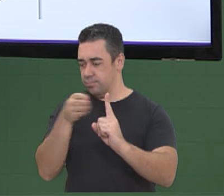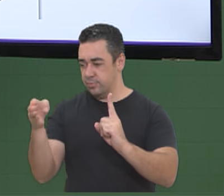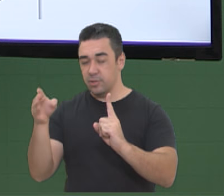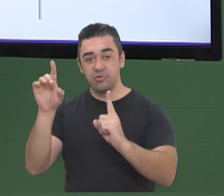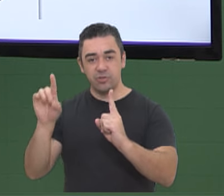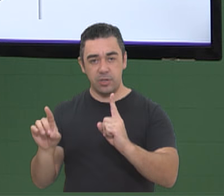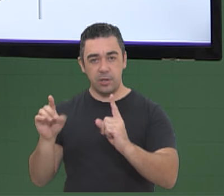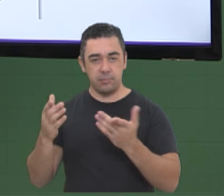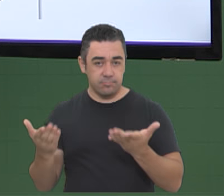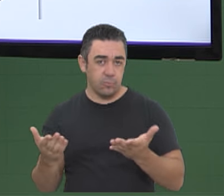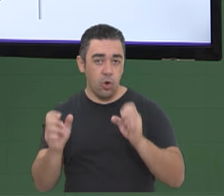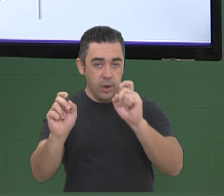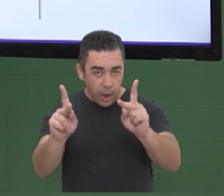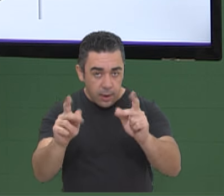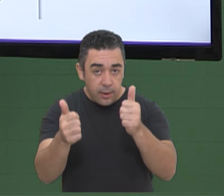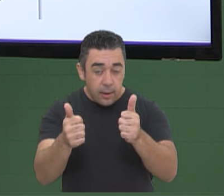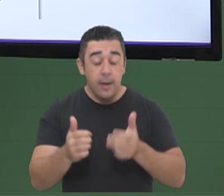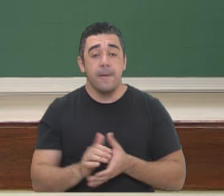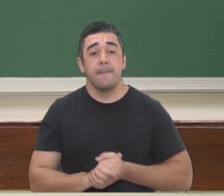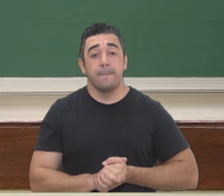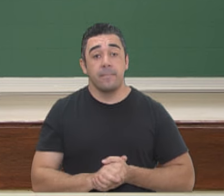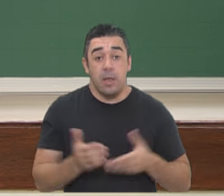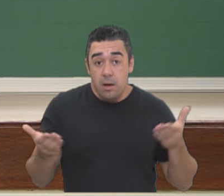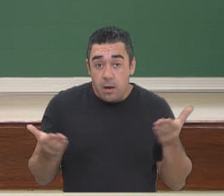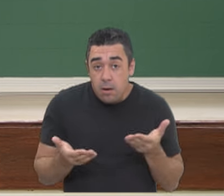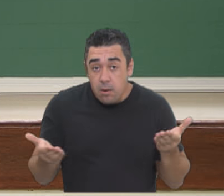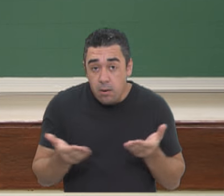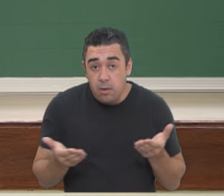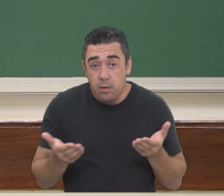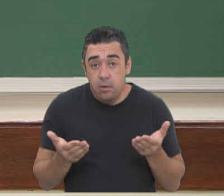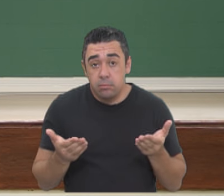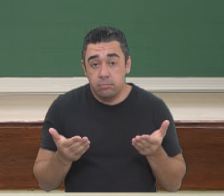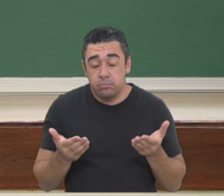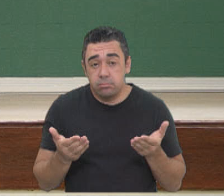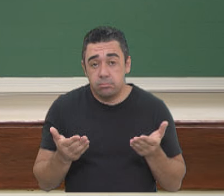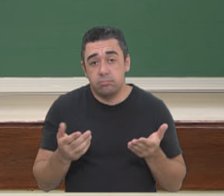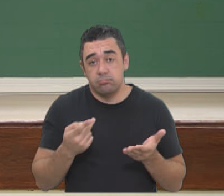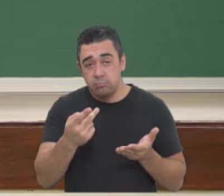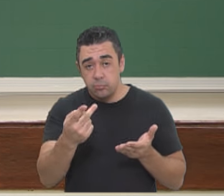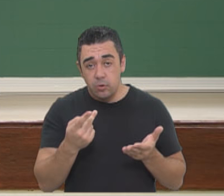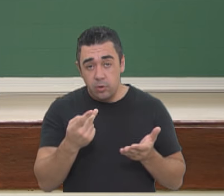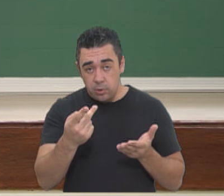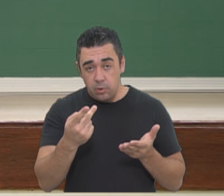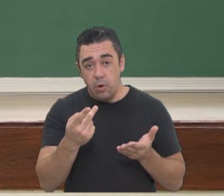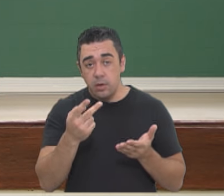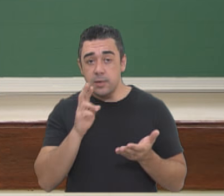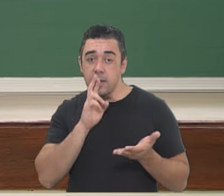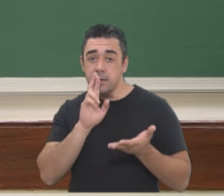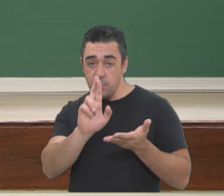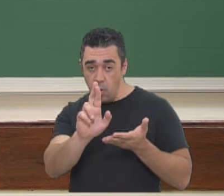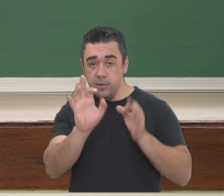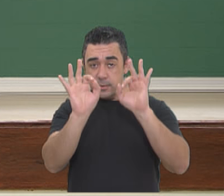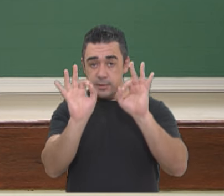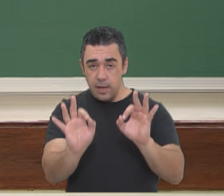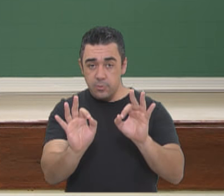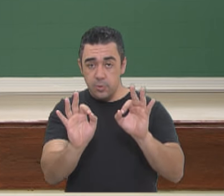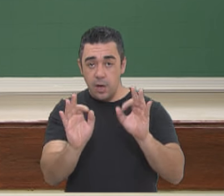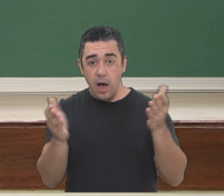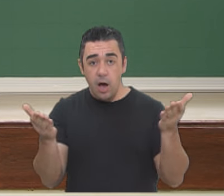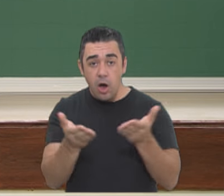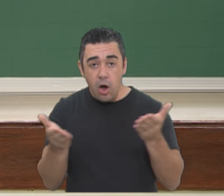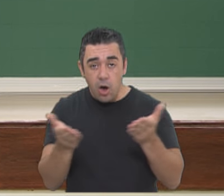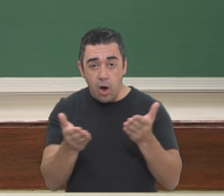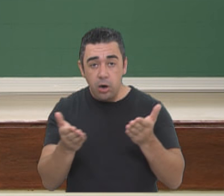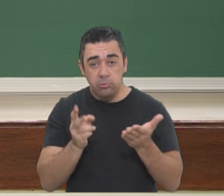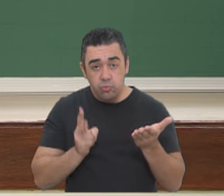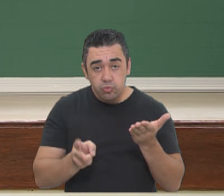bem? Muito bem. Com isso, pessoal, a gente vai ali a resposta, né? E com isso a gente